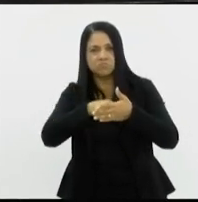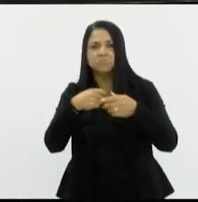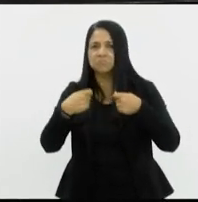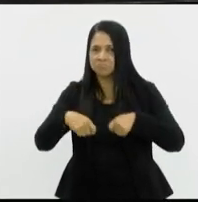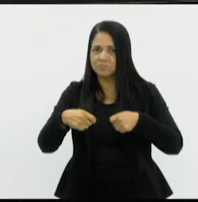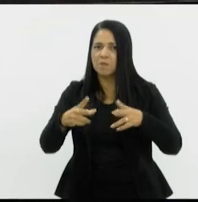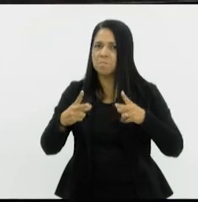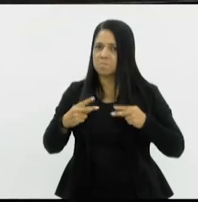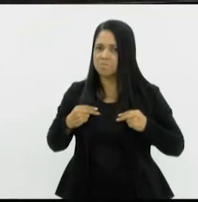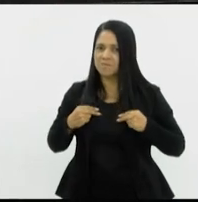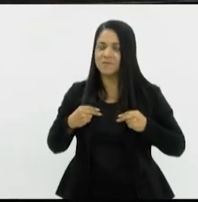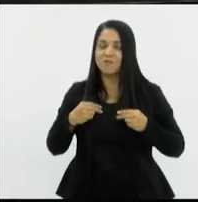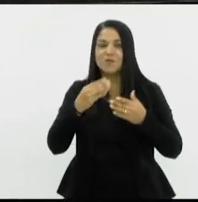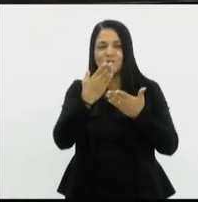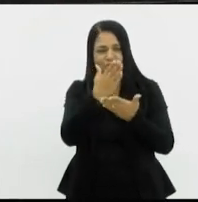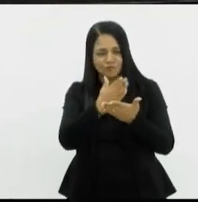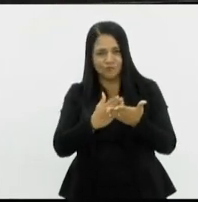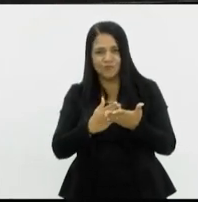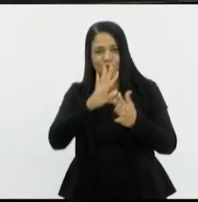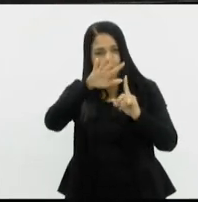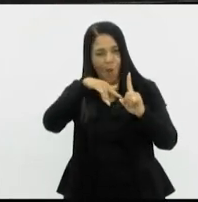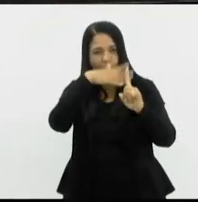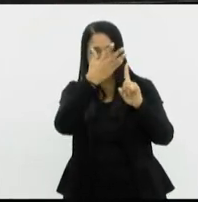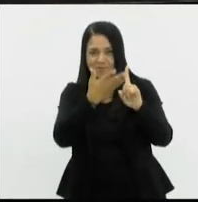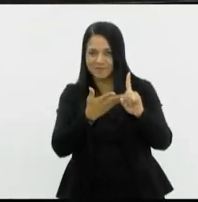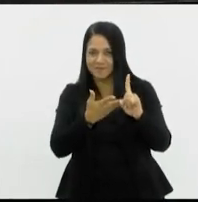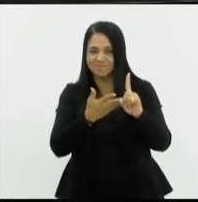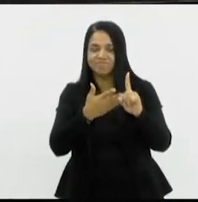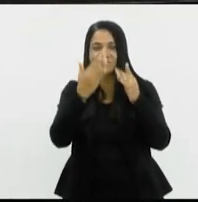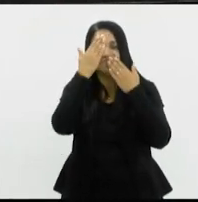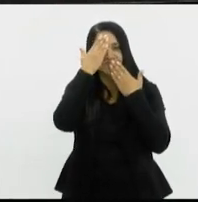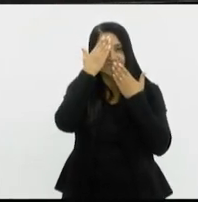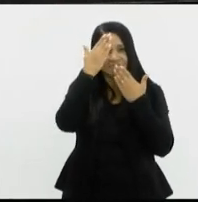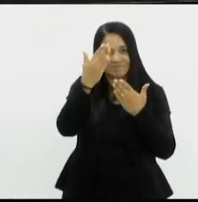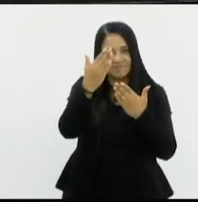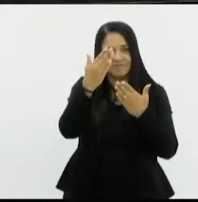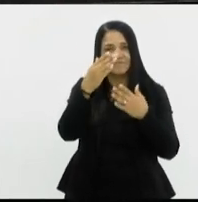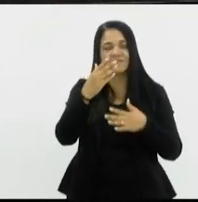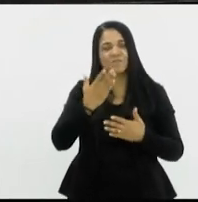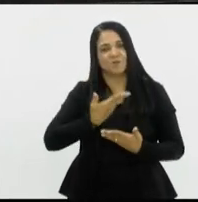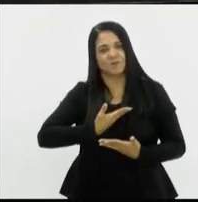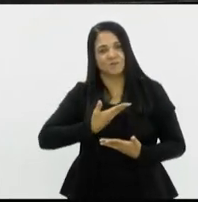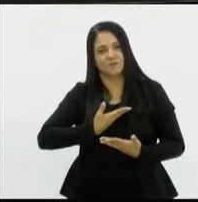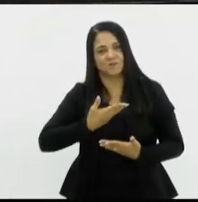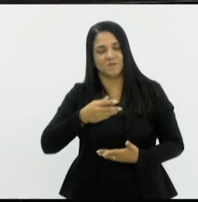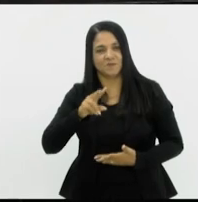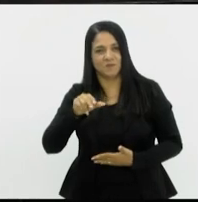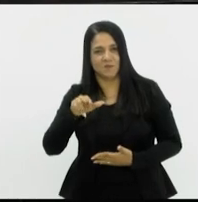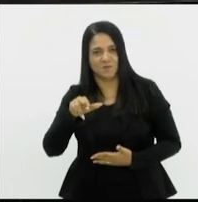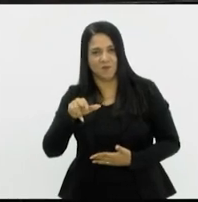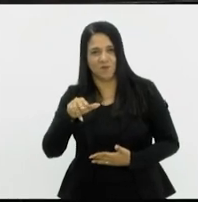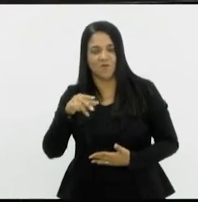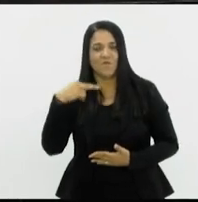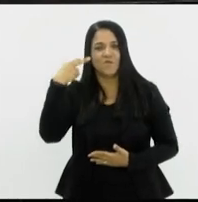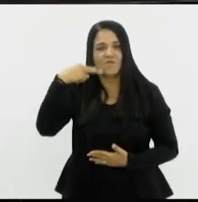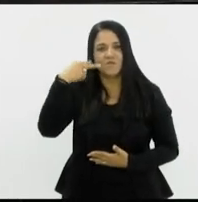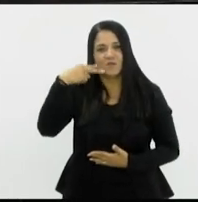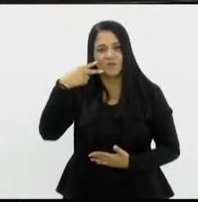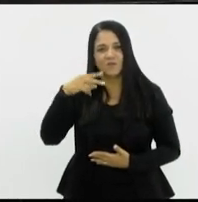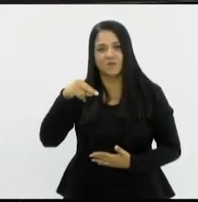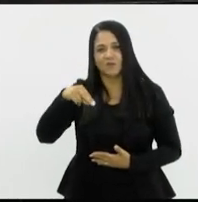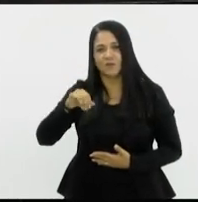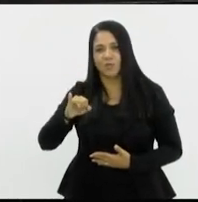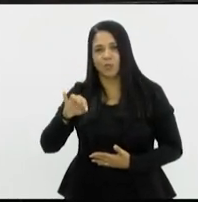com eles divido a honra da homenagem. Agradeço aos meus grandes irmãos, vereador